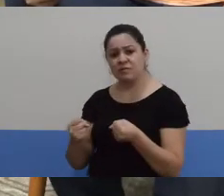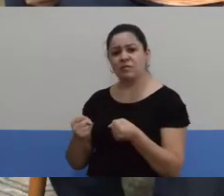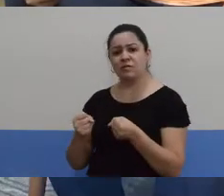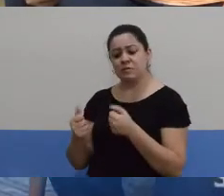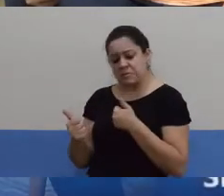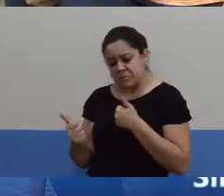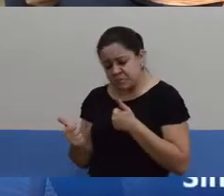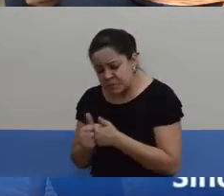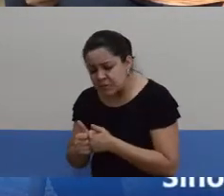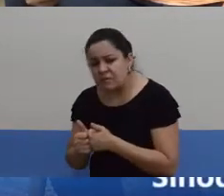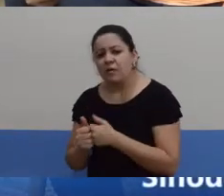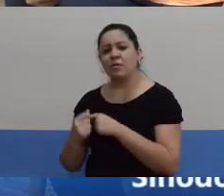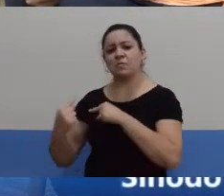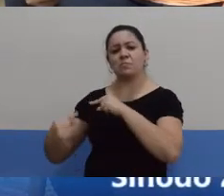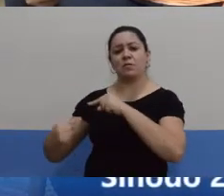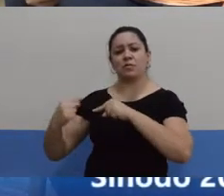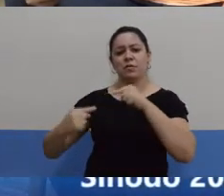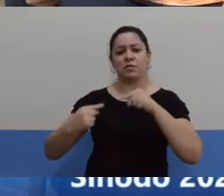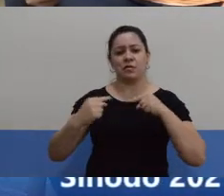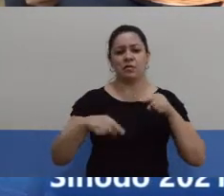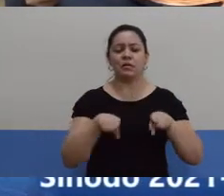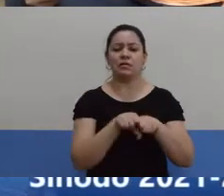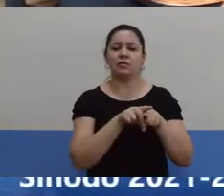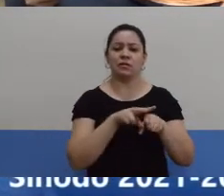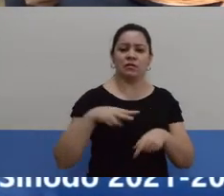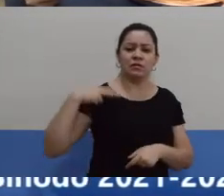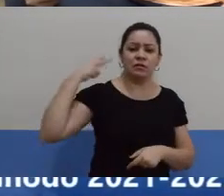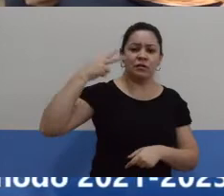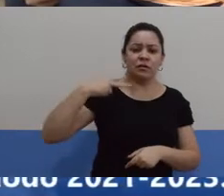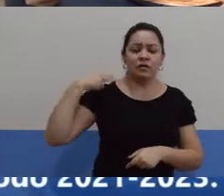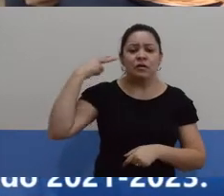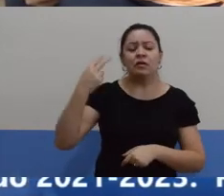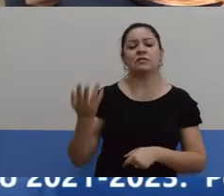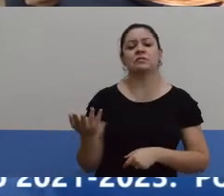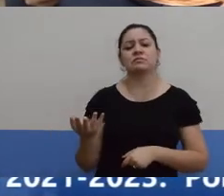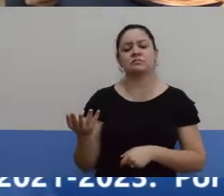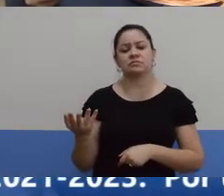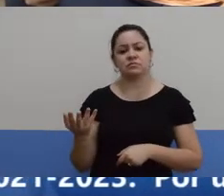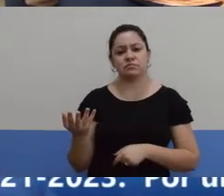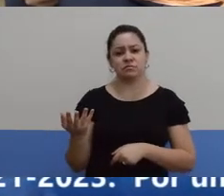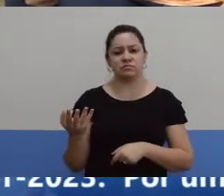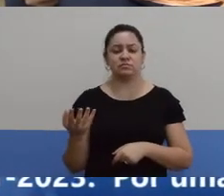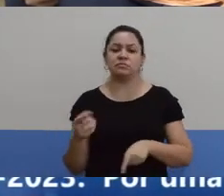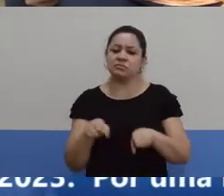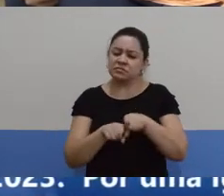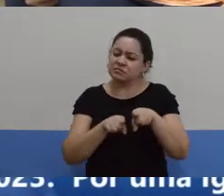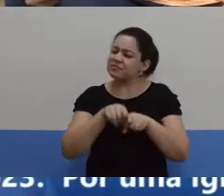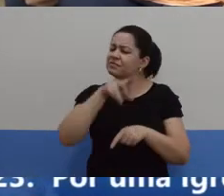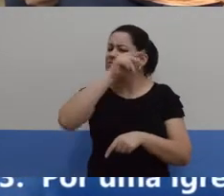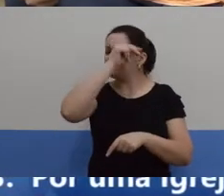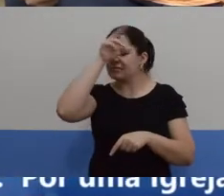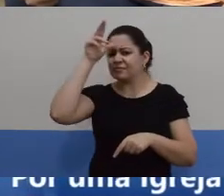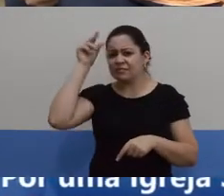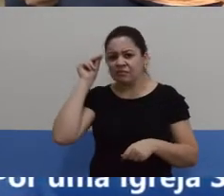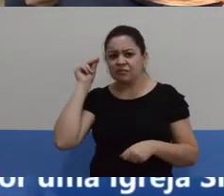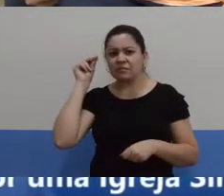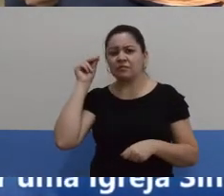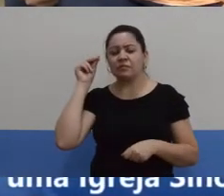se aproximar dos políticos, da Câmara de Vereadores, né? Até do prefeito,